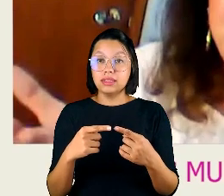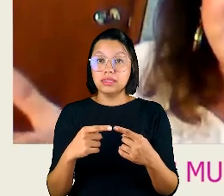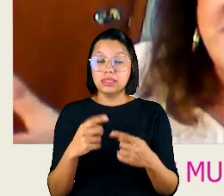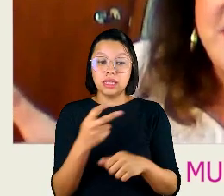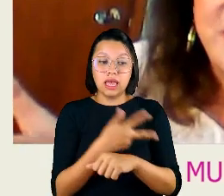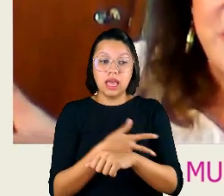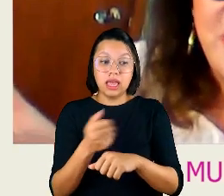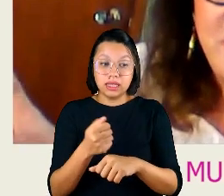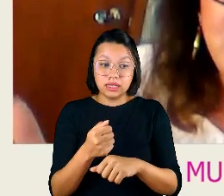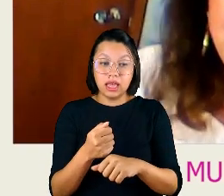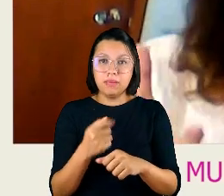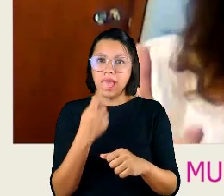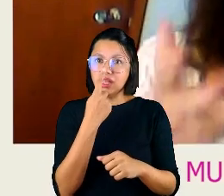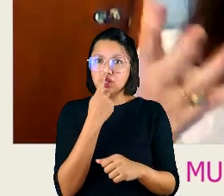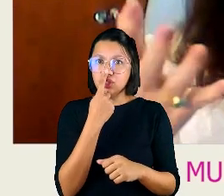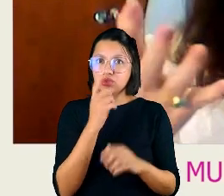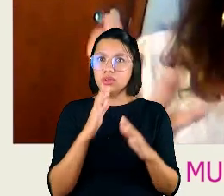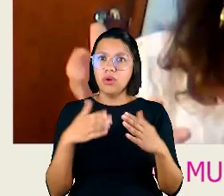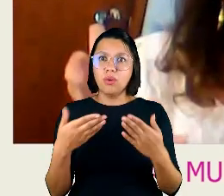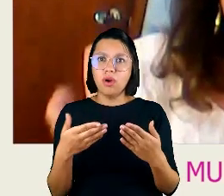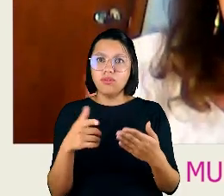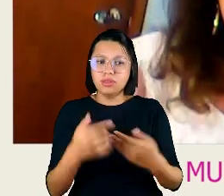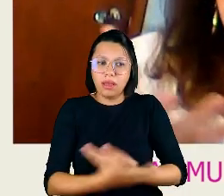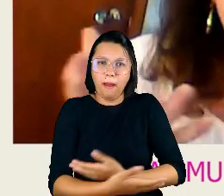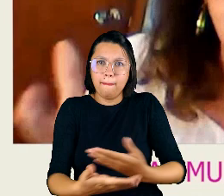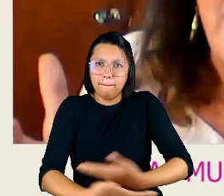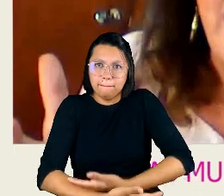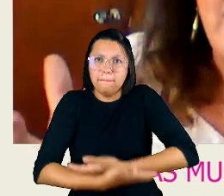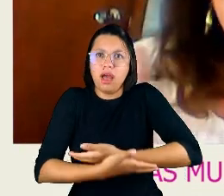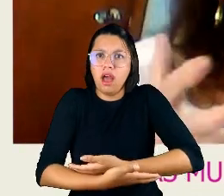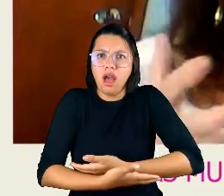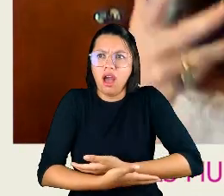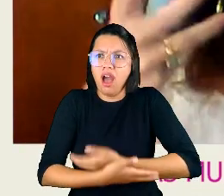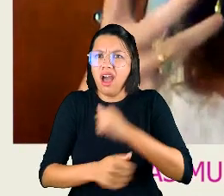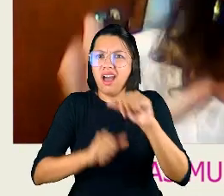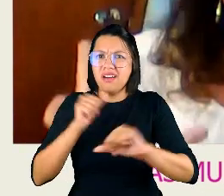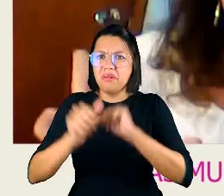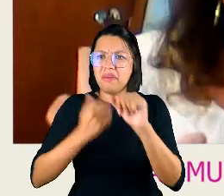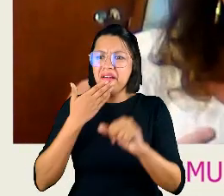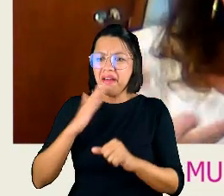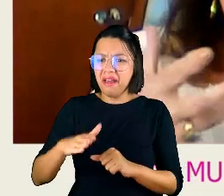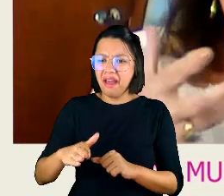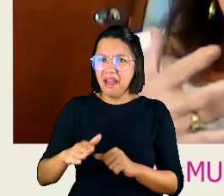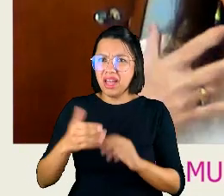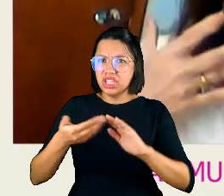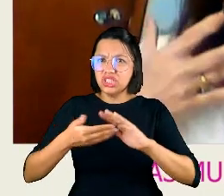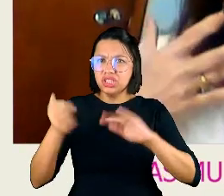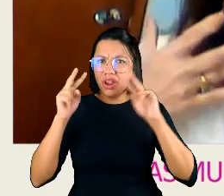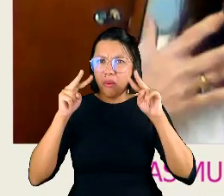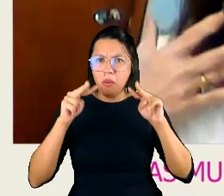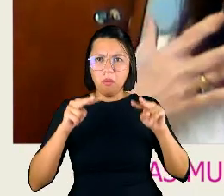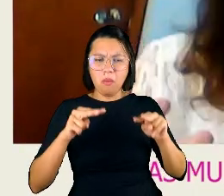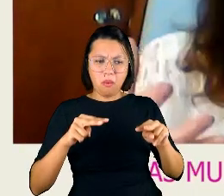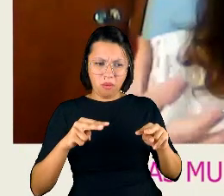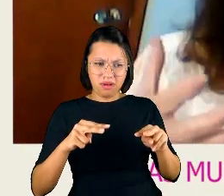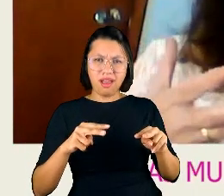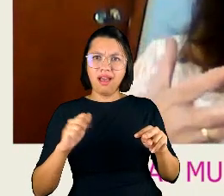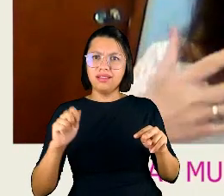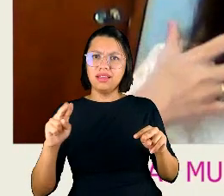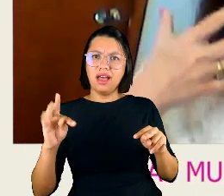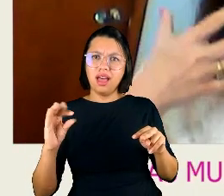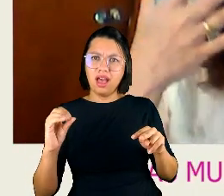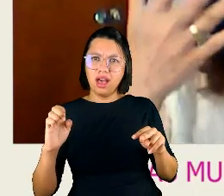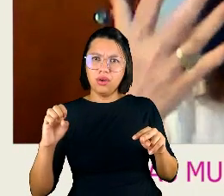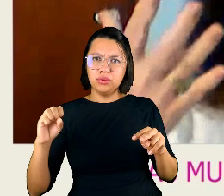está infantizando, você está tirando dela esse olhar da autoestima, dela se entender como mulher,